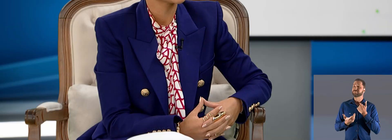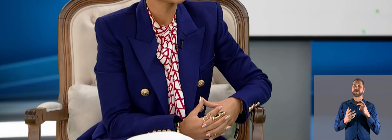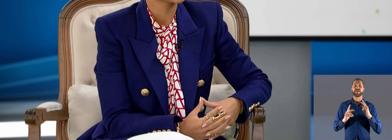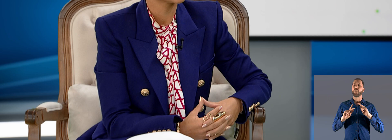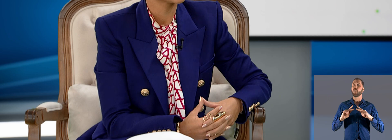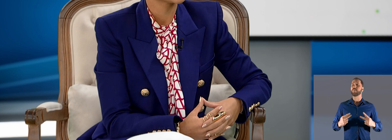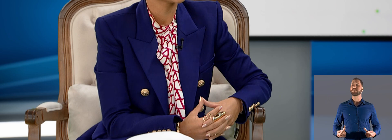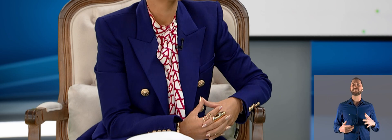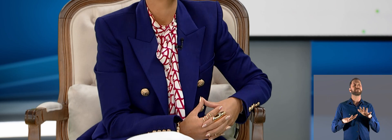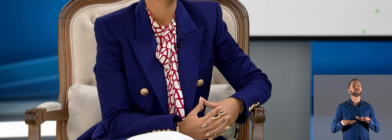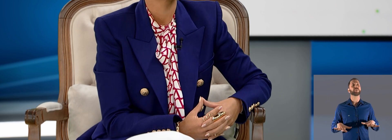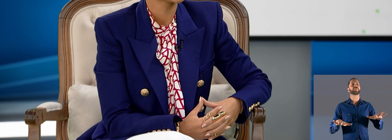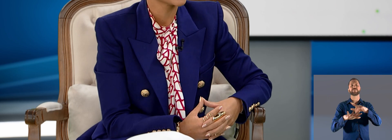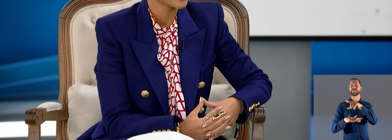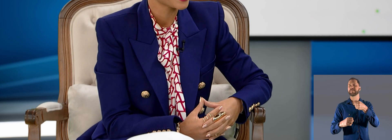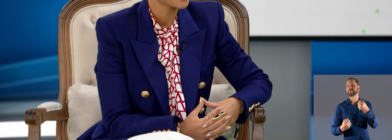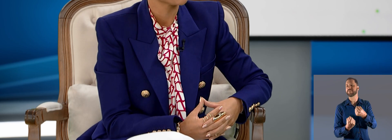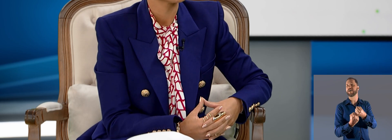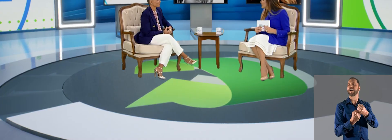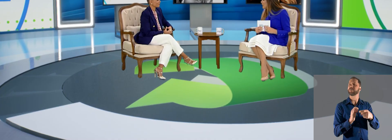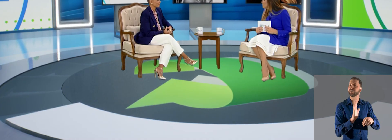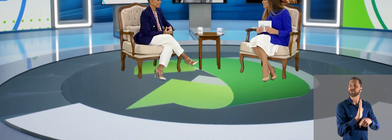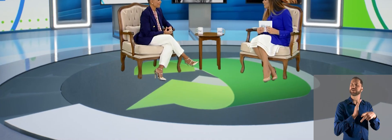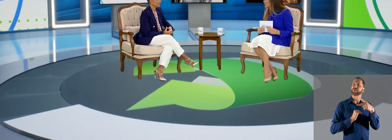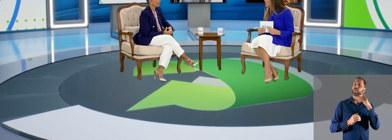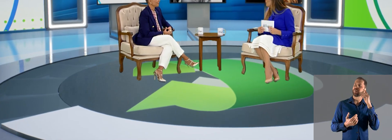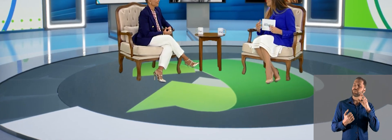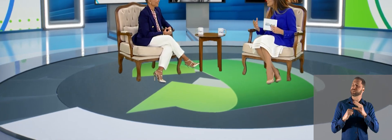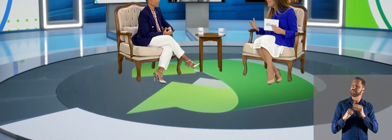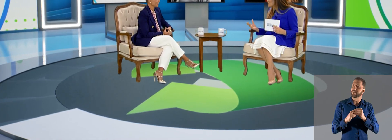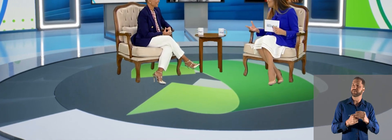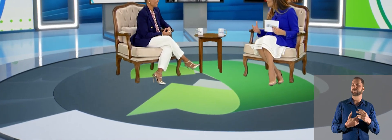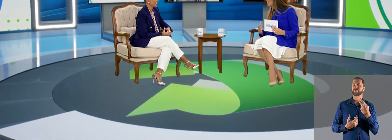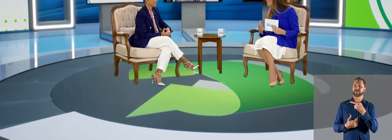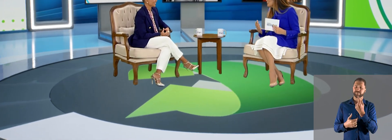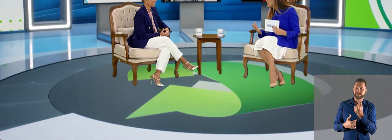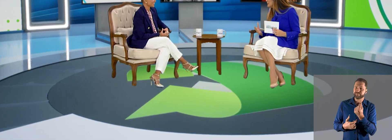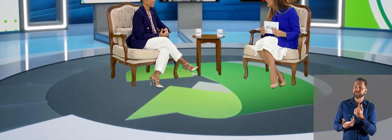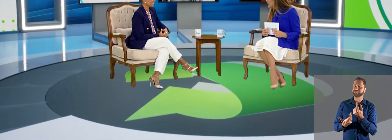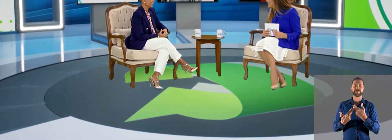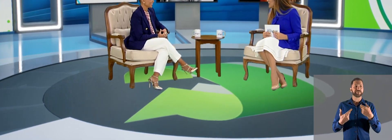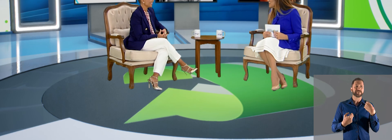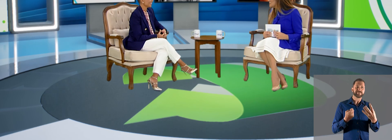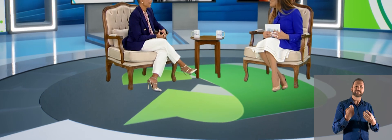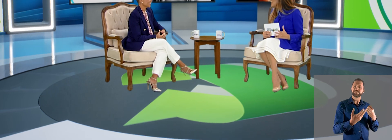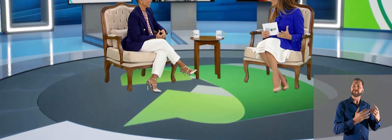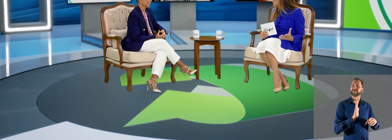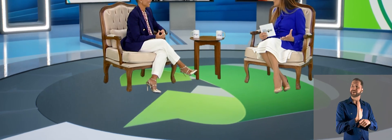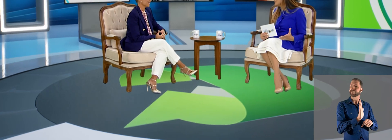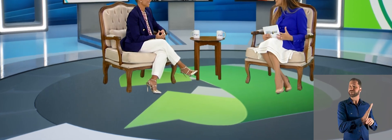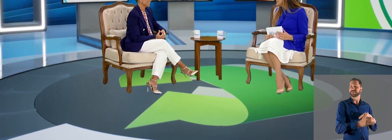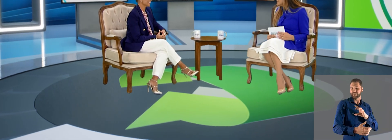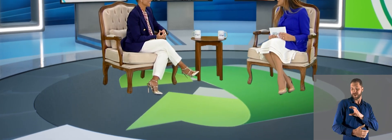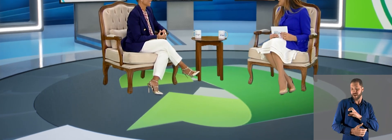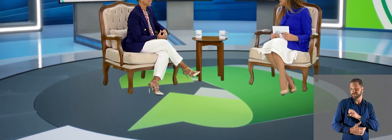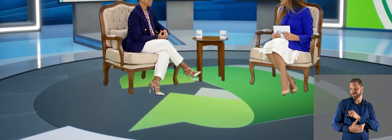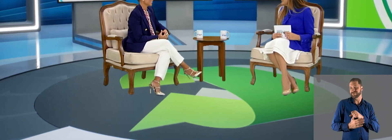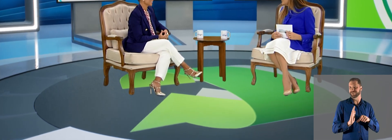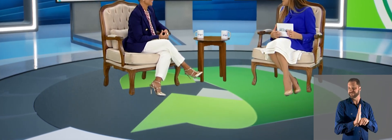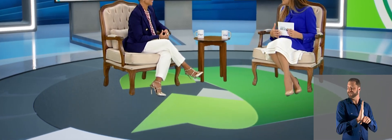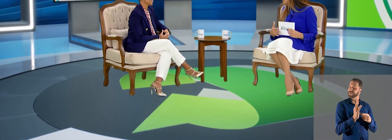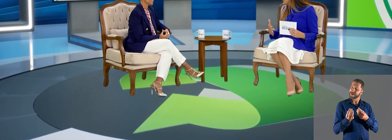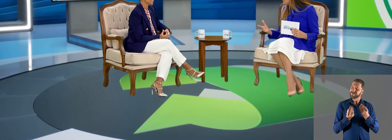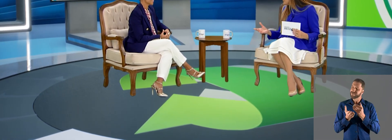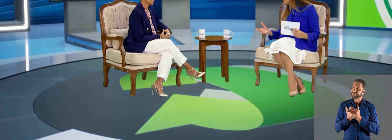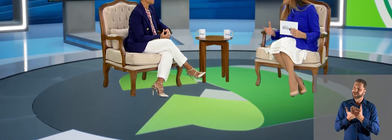ajudar de servir a humanidade como que você sabe e com seus recursos com que você tem né de melhor que é